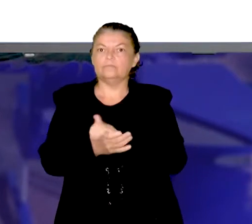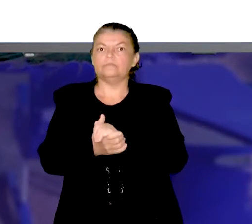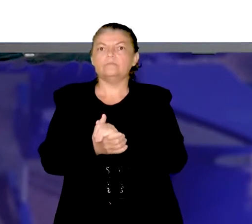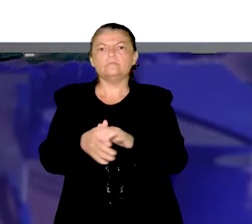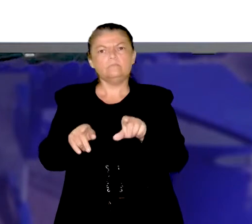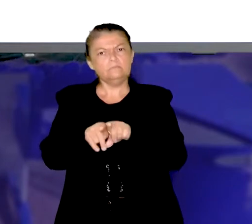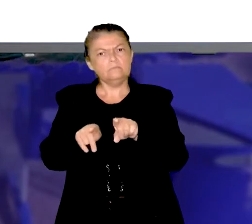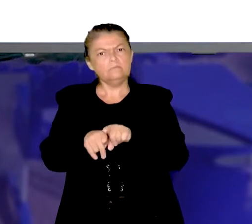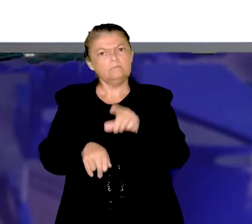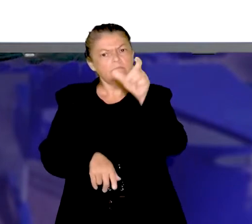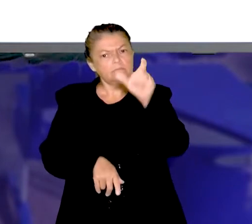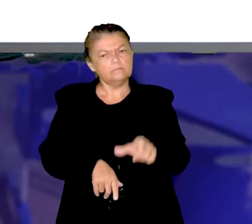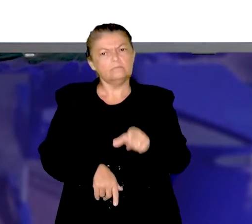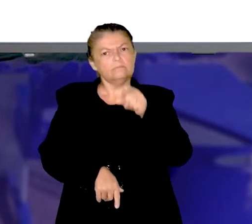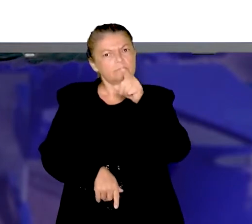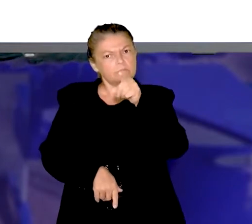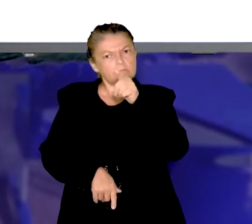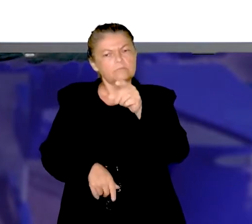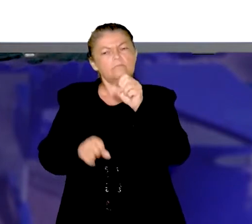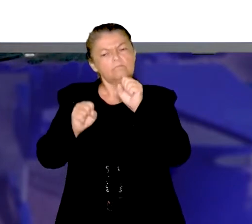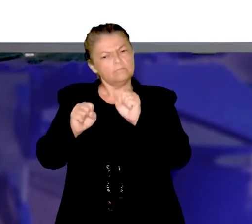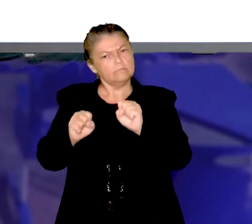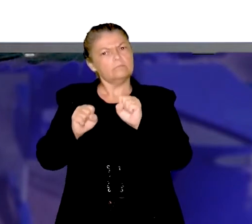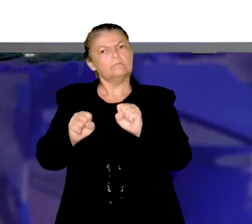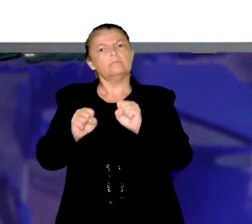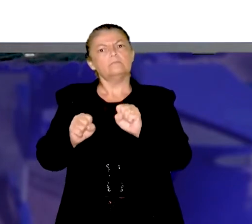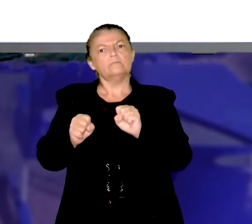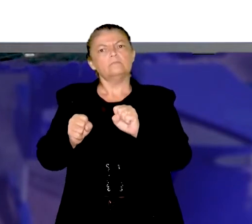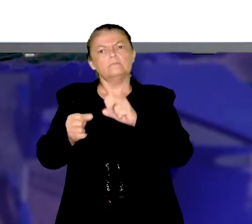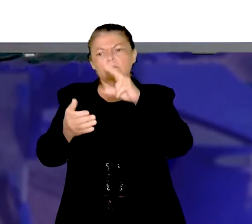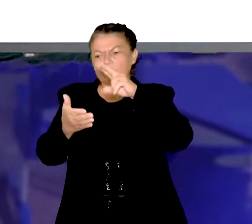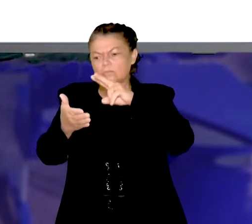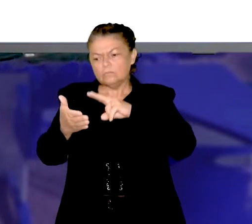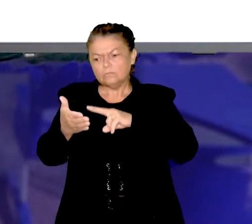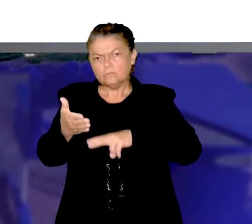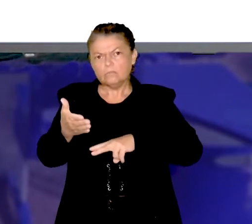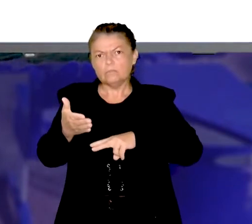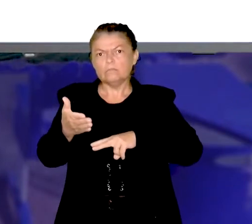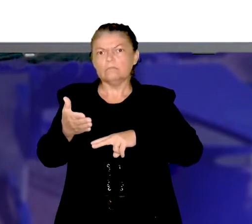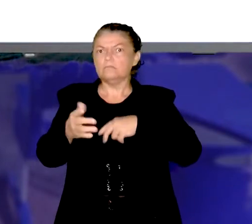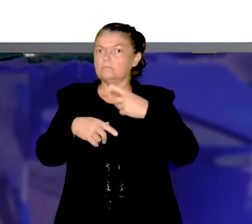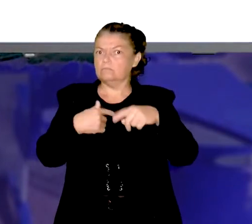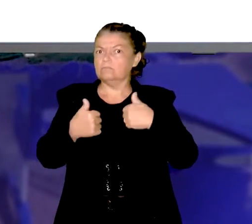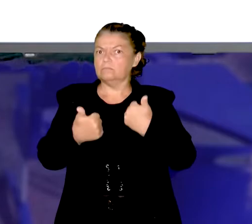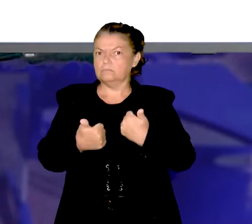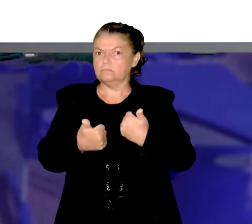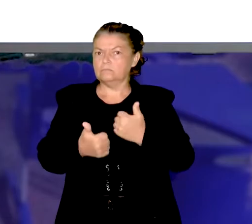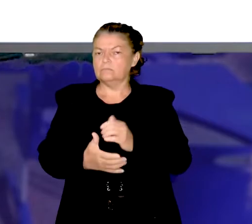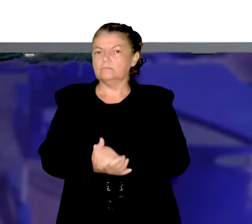também você, posteriormente, pode também revisar essa aula.